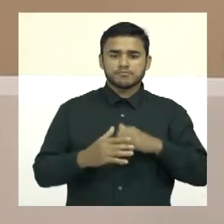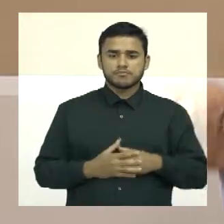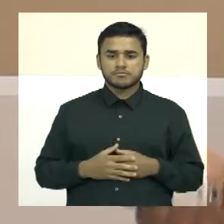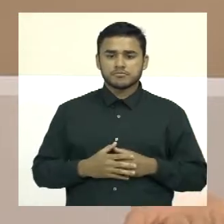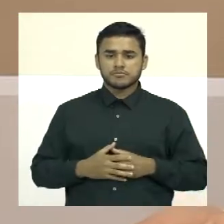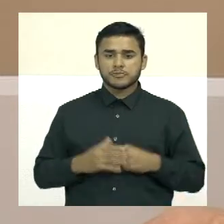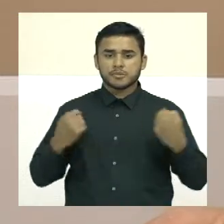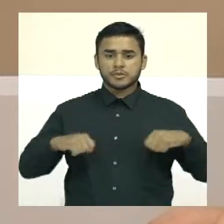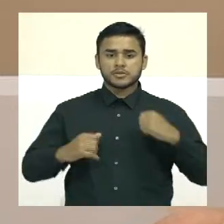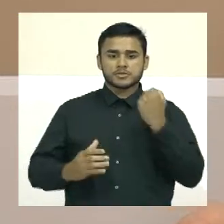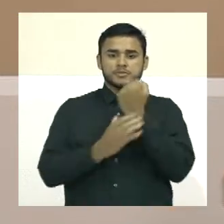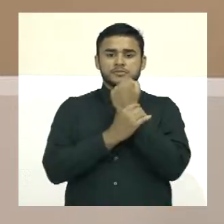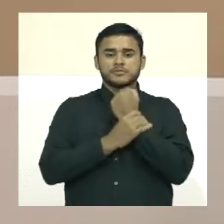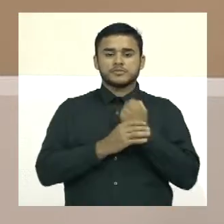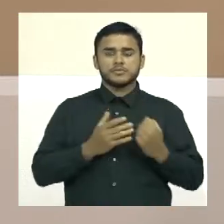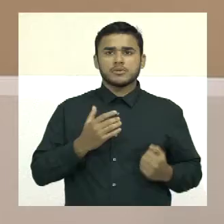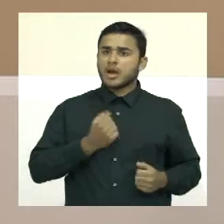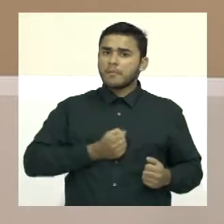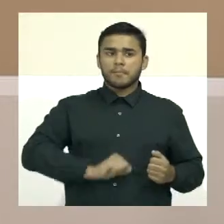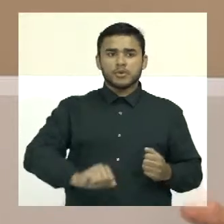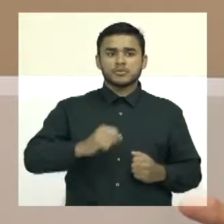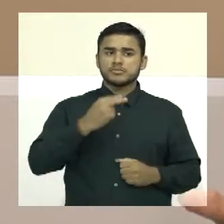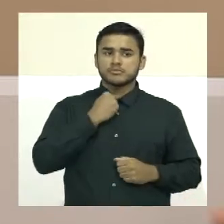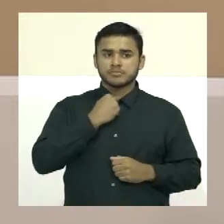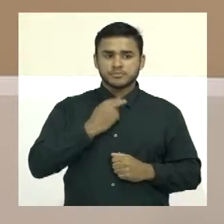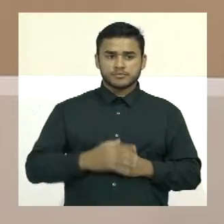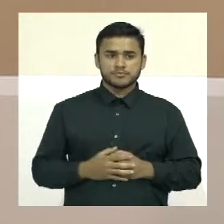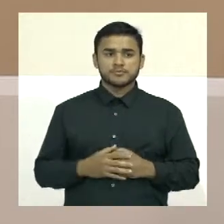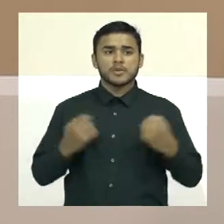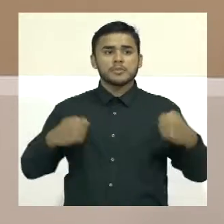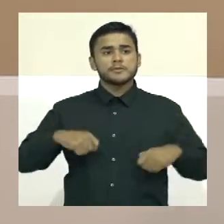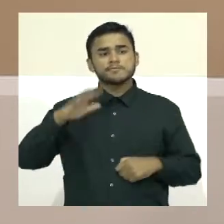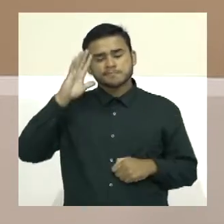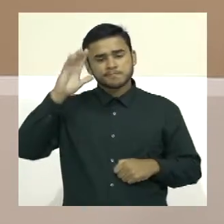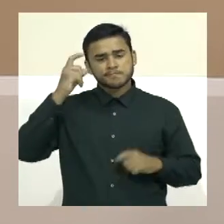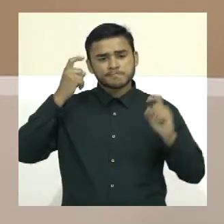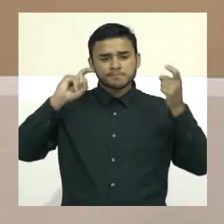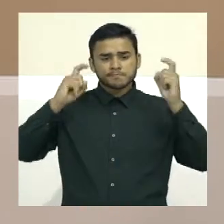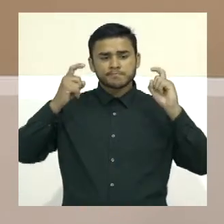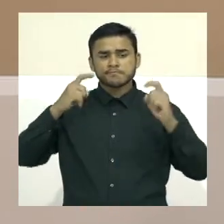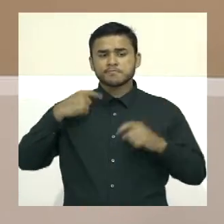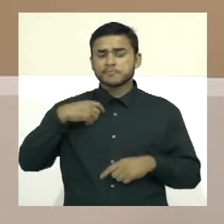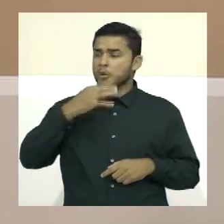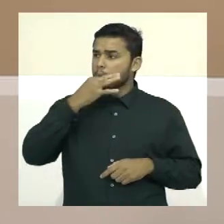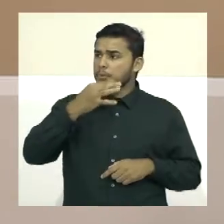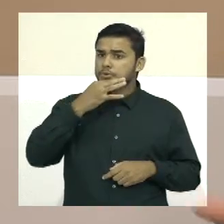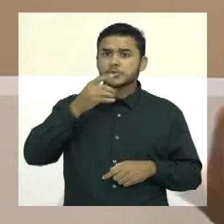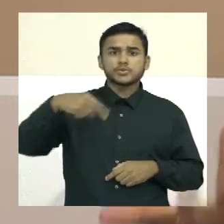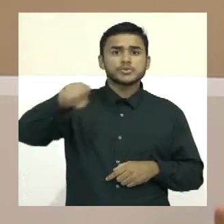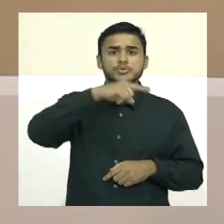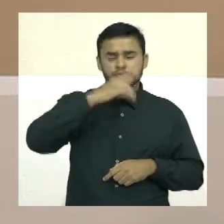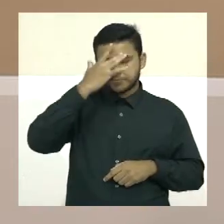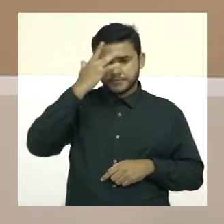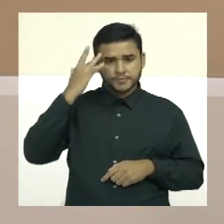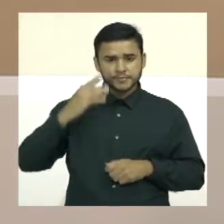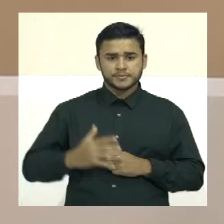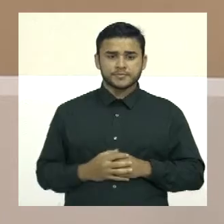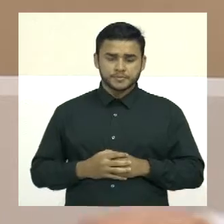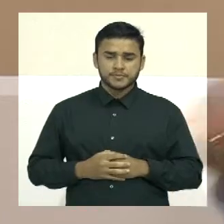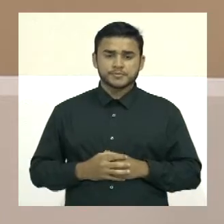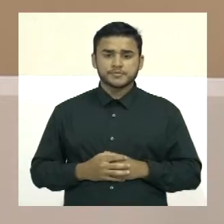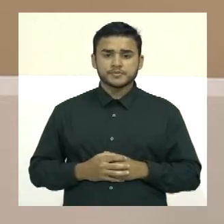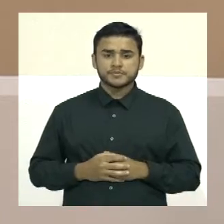precisamos é a defesa da vida. Então nós quisemos aqui refletir essa opinião pública. E além disso, nosso projeto